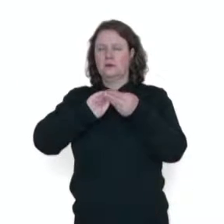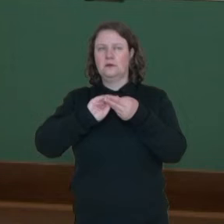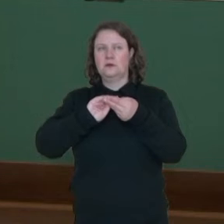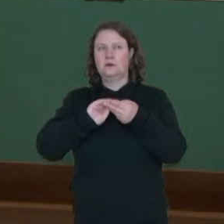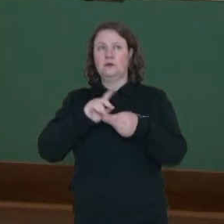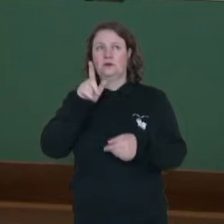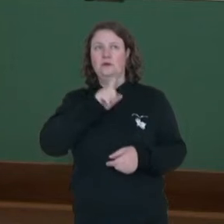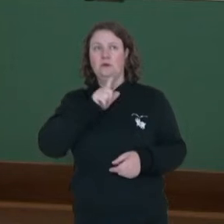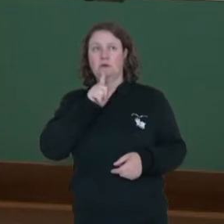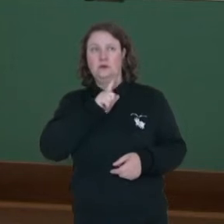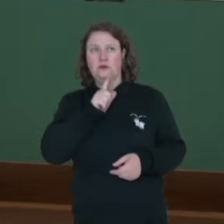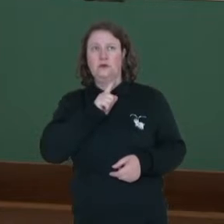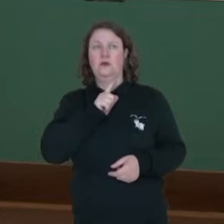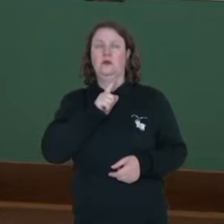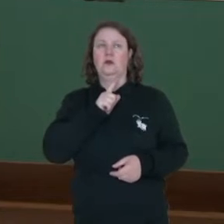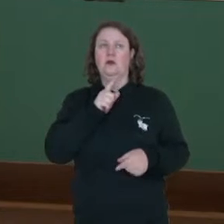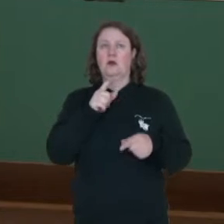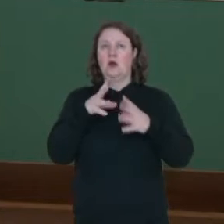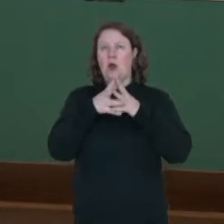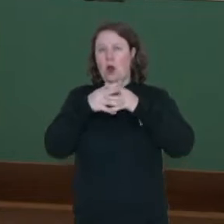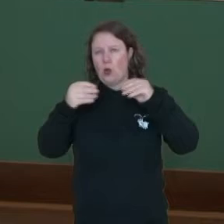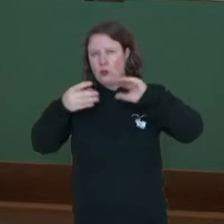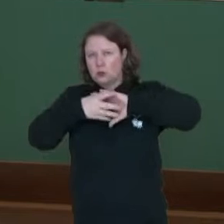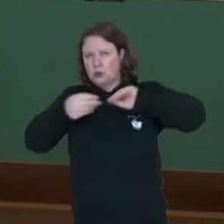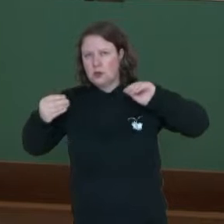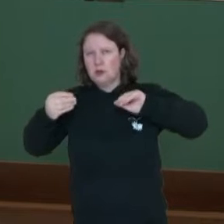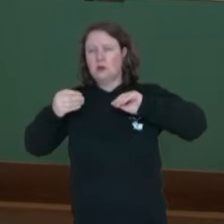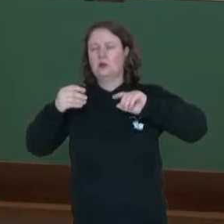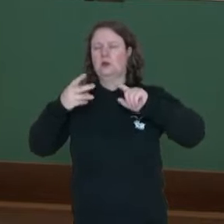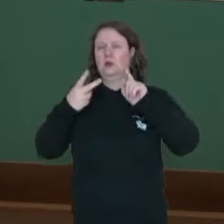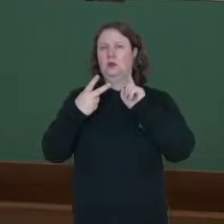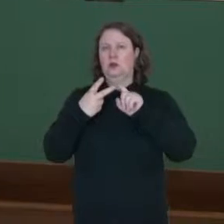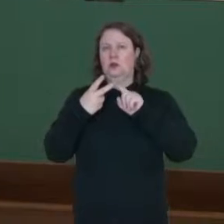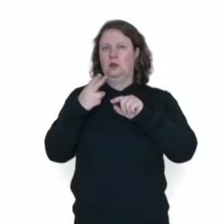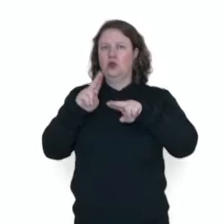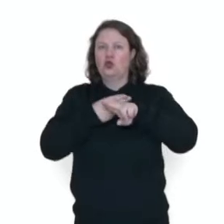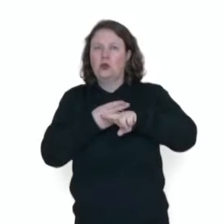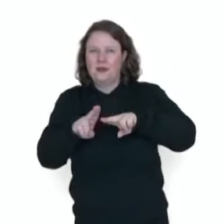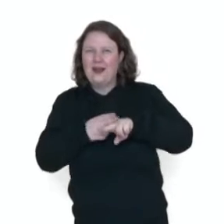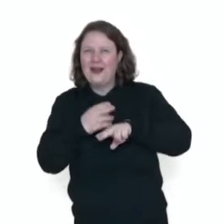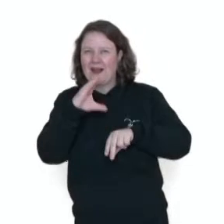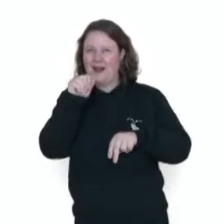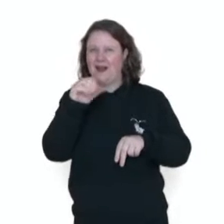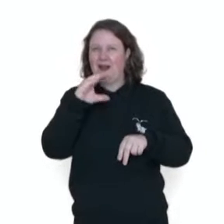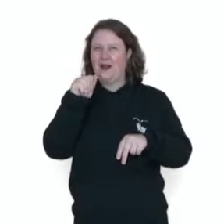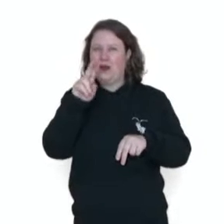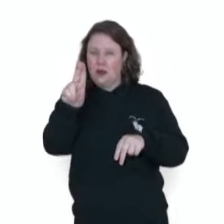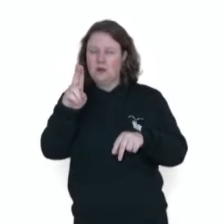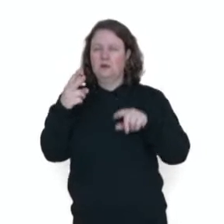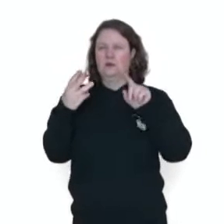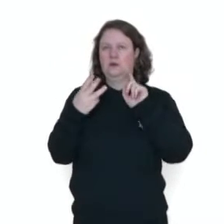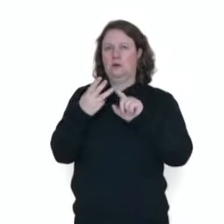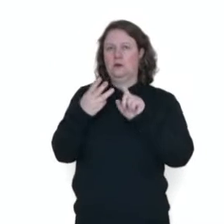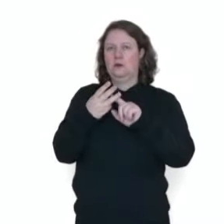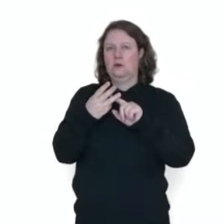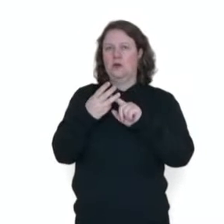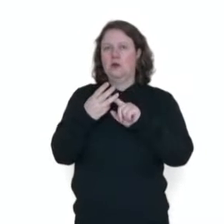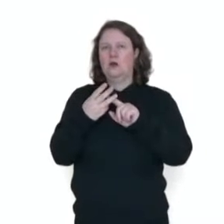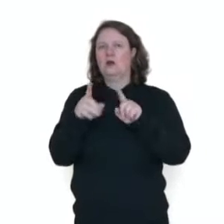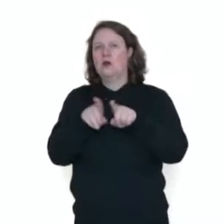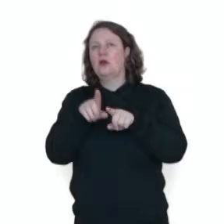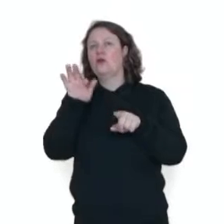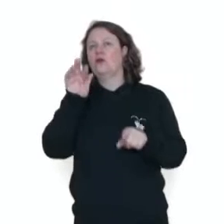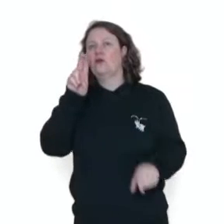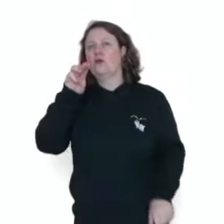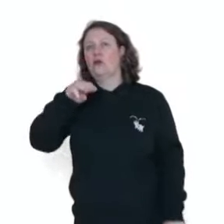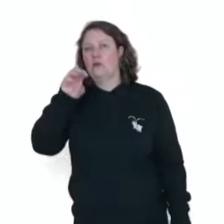entre o café e o açúcar, vamos ter o algodão, vamos ter o cacau, vamos ter o fumo, né? Dentro desses produtos